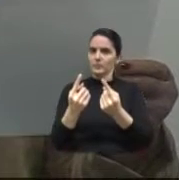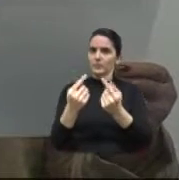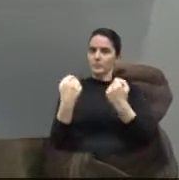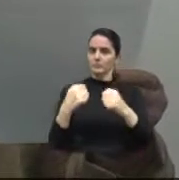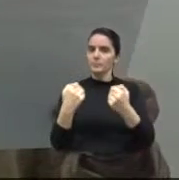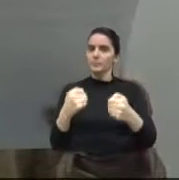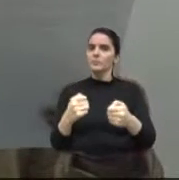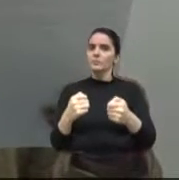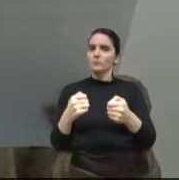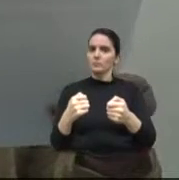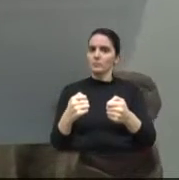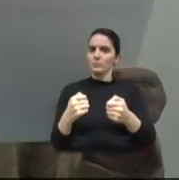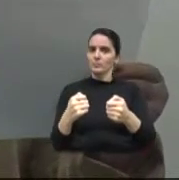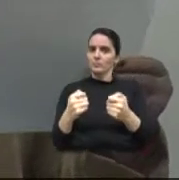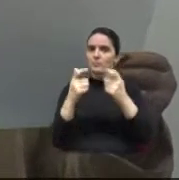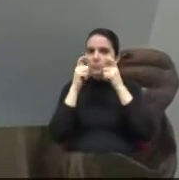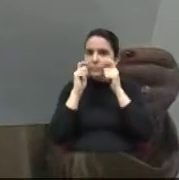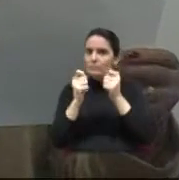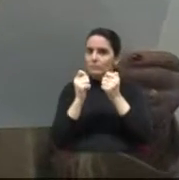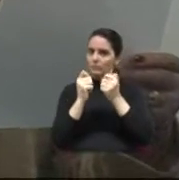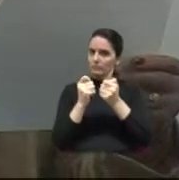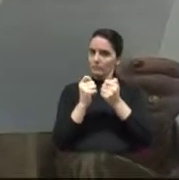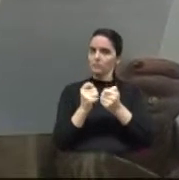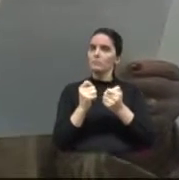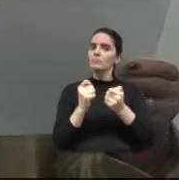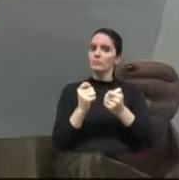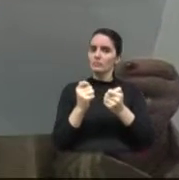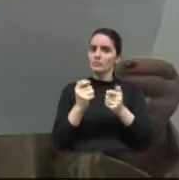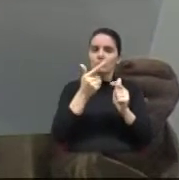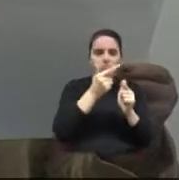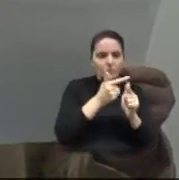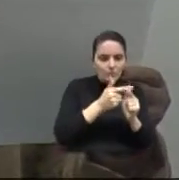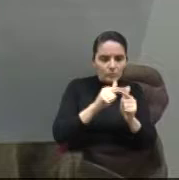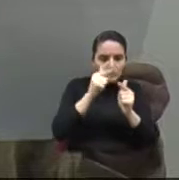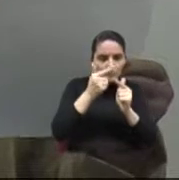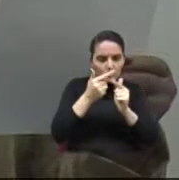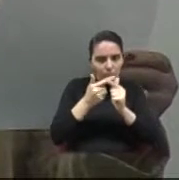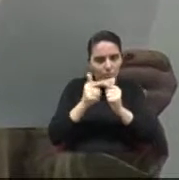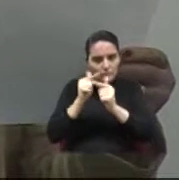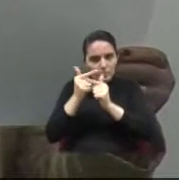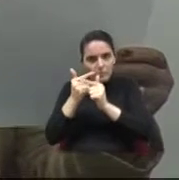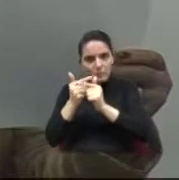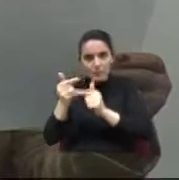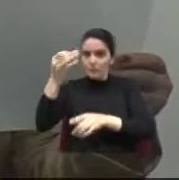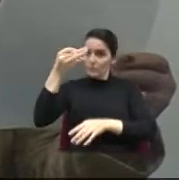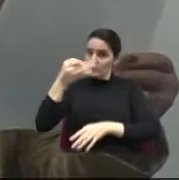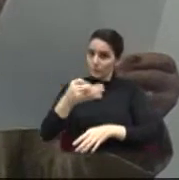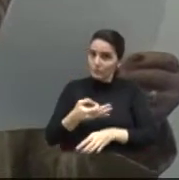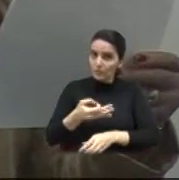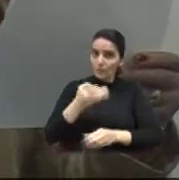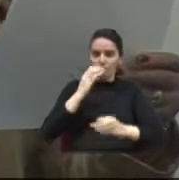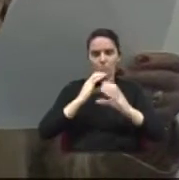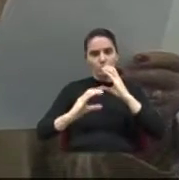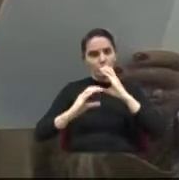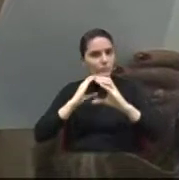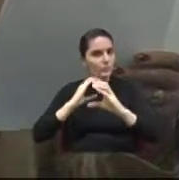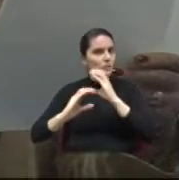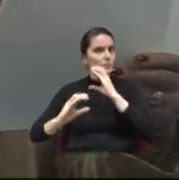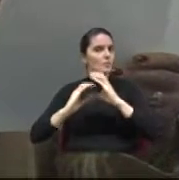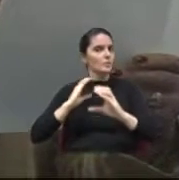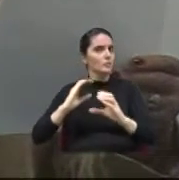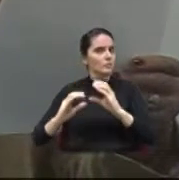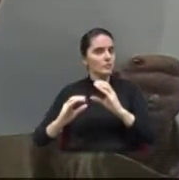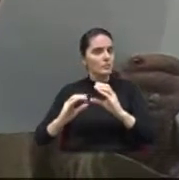de forma coerente, sendo dividida de forma adequada aos meios de comunicação, e não da forma